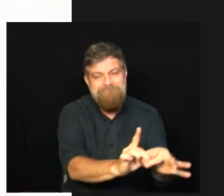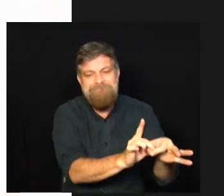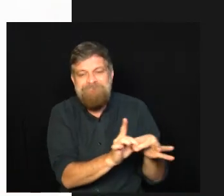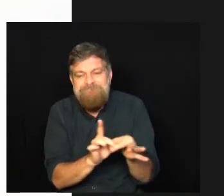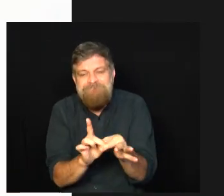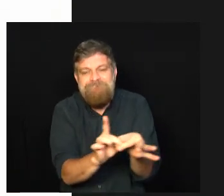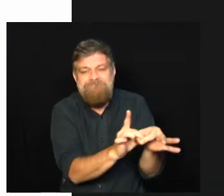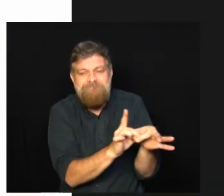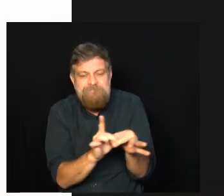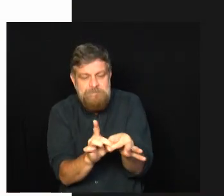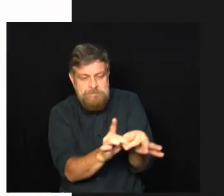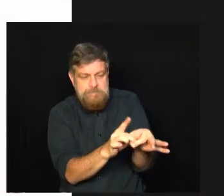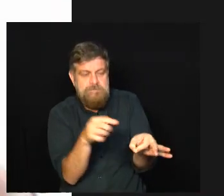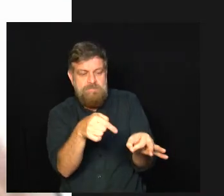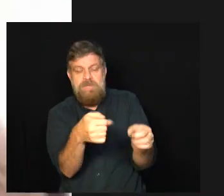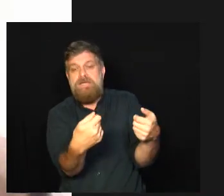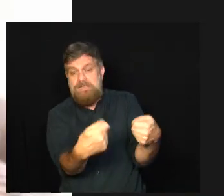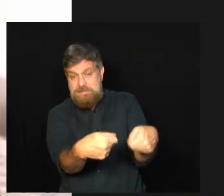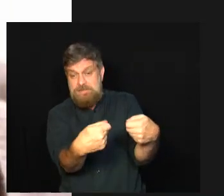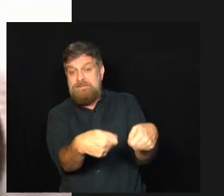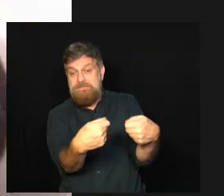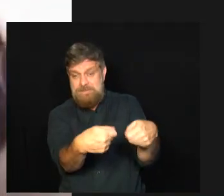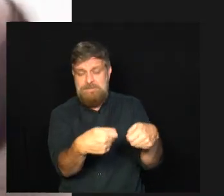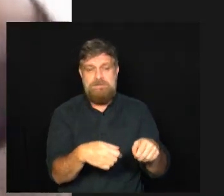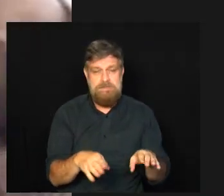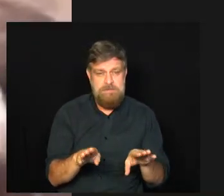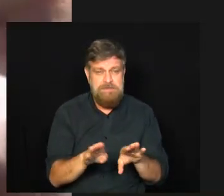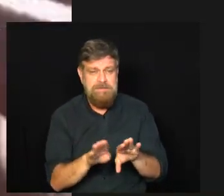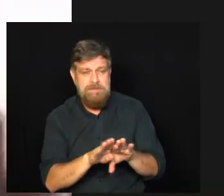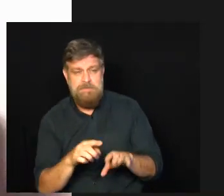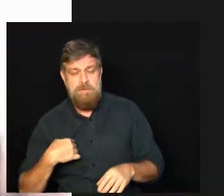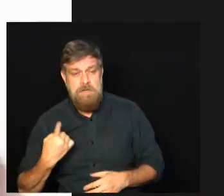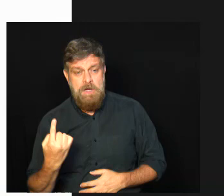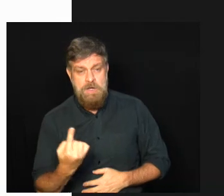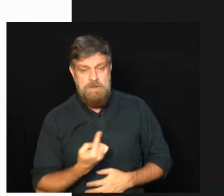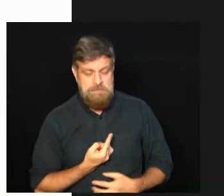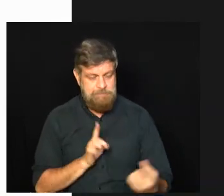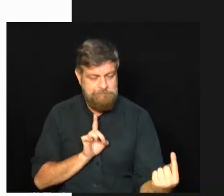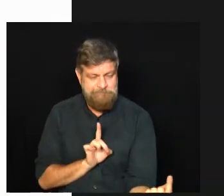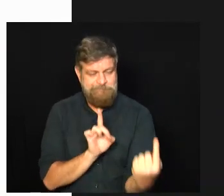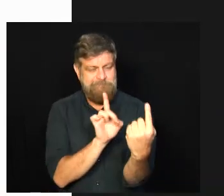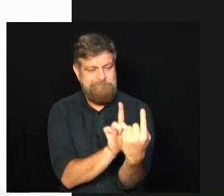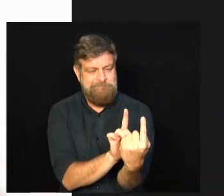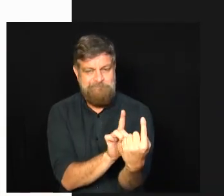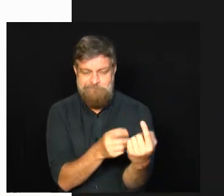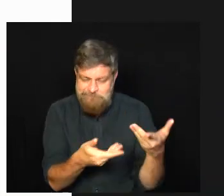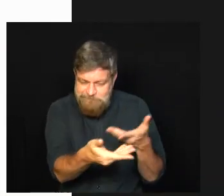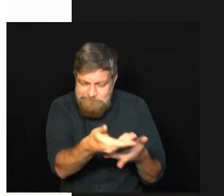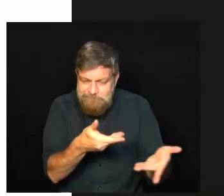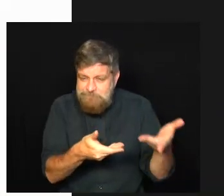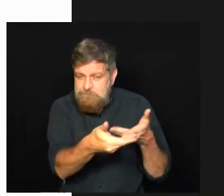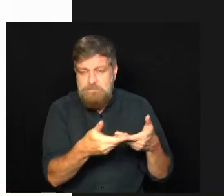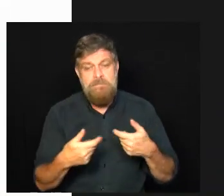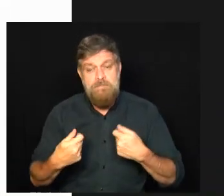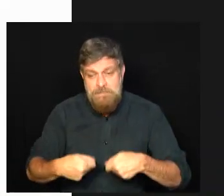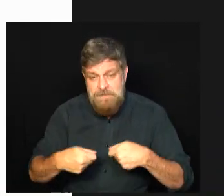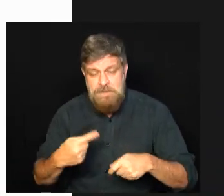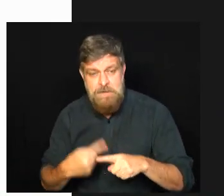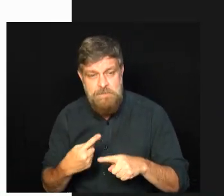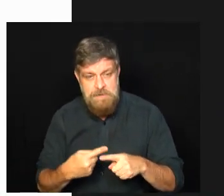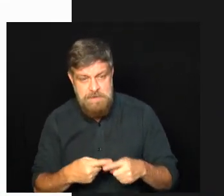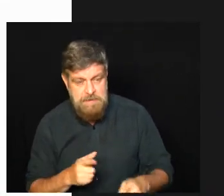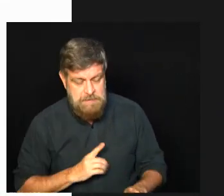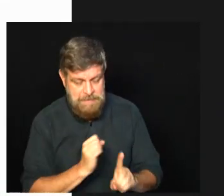com o outro, nós precisamos estar com o outro, porque é nessa